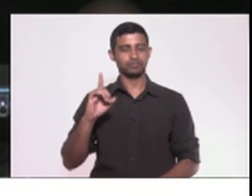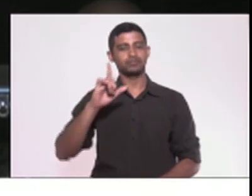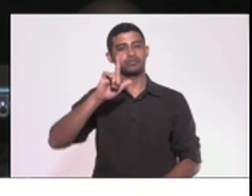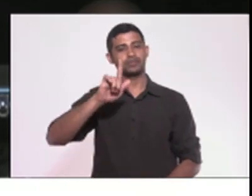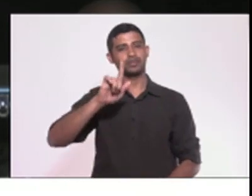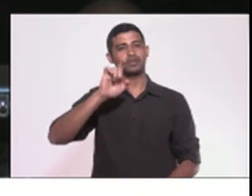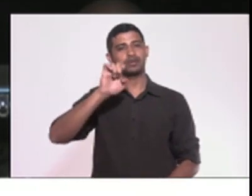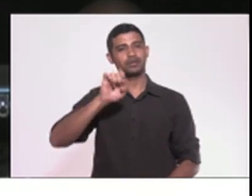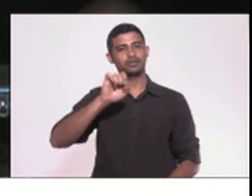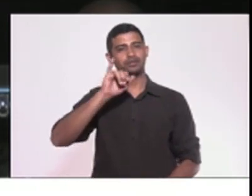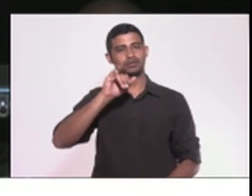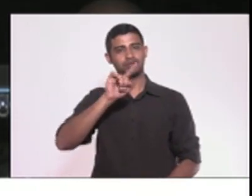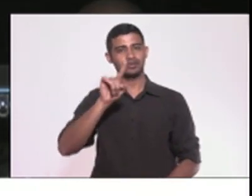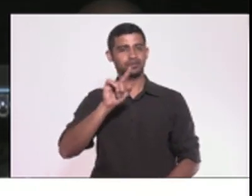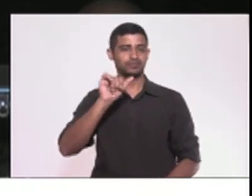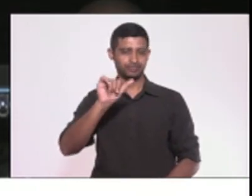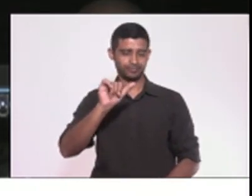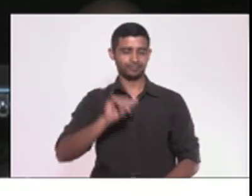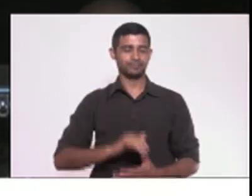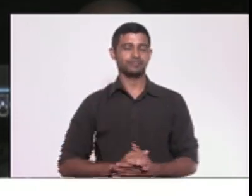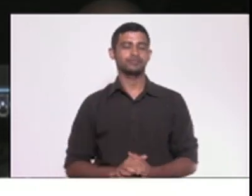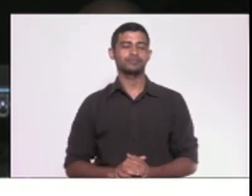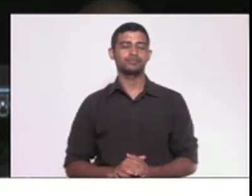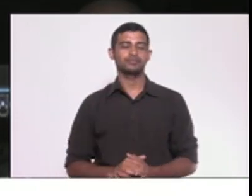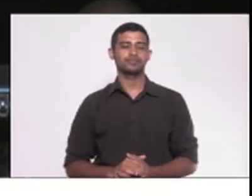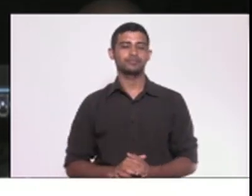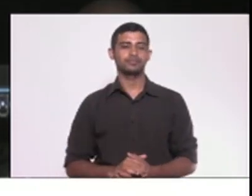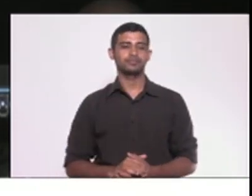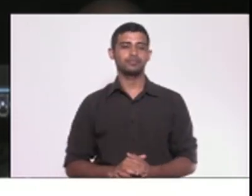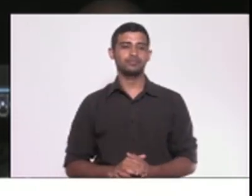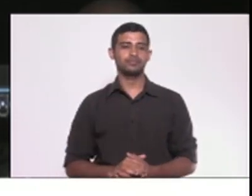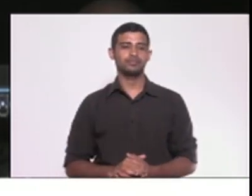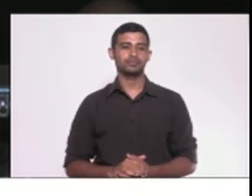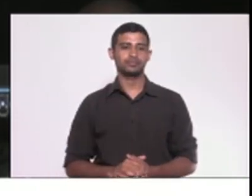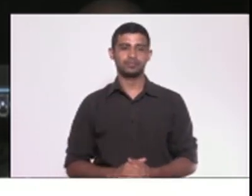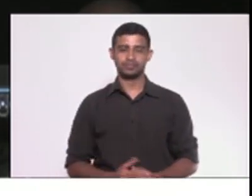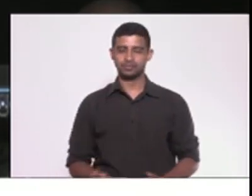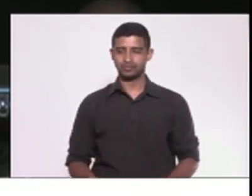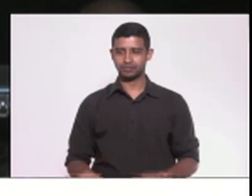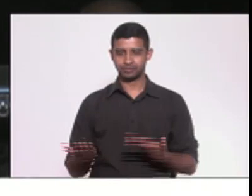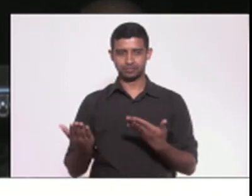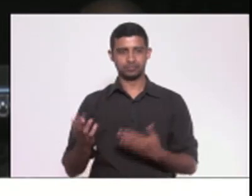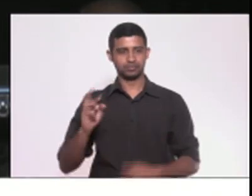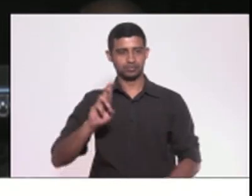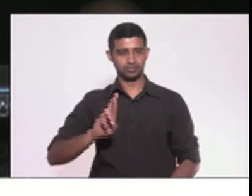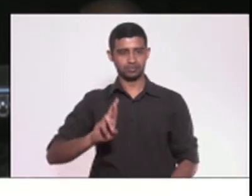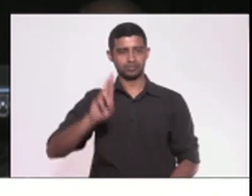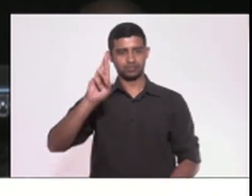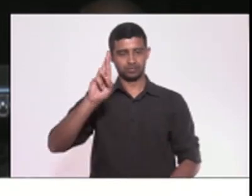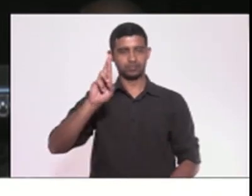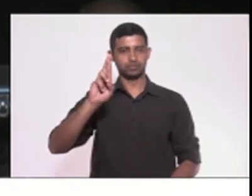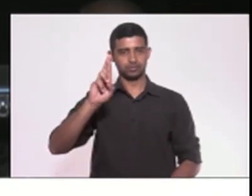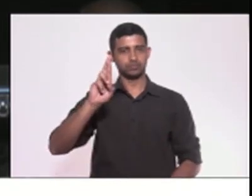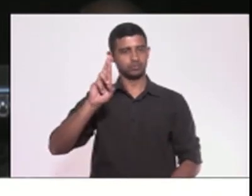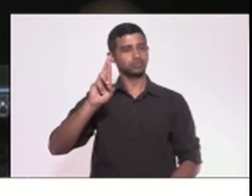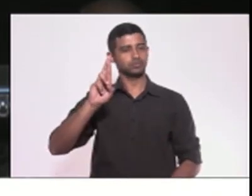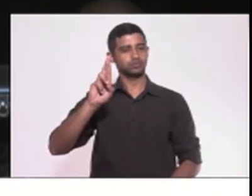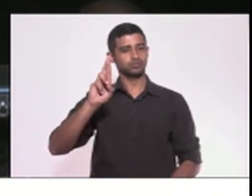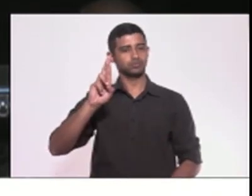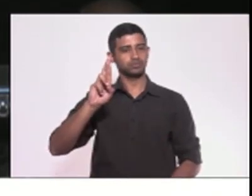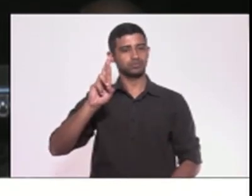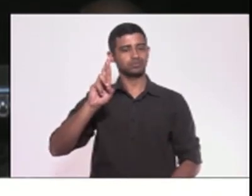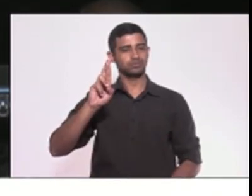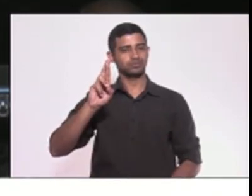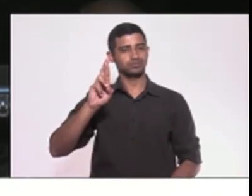Geisa, que fará aqui o papel não somente de